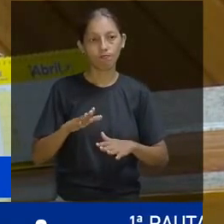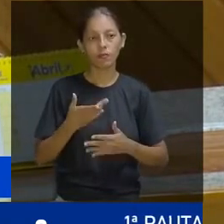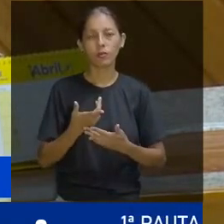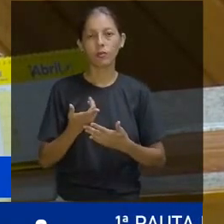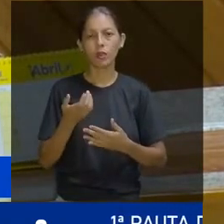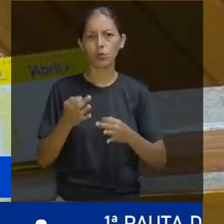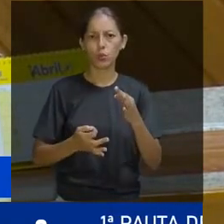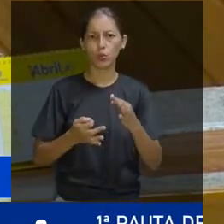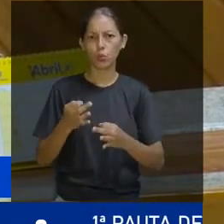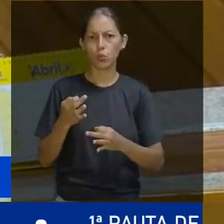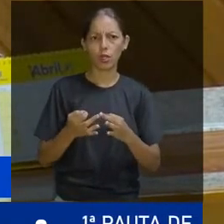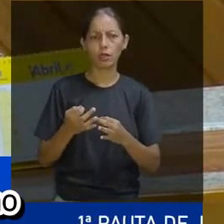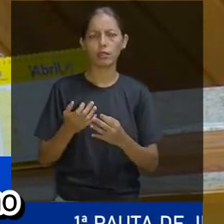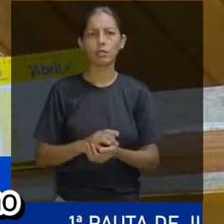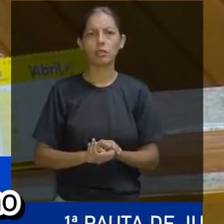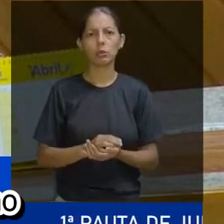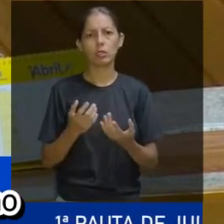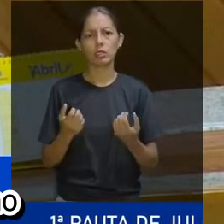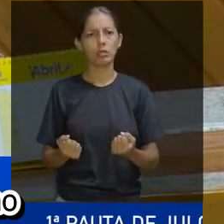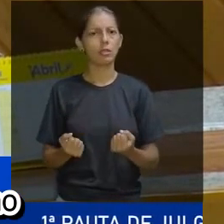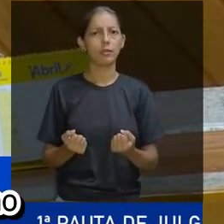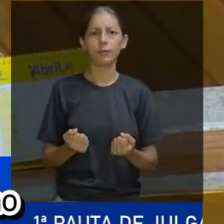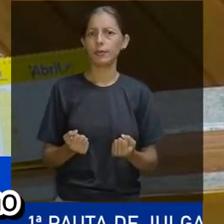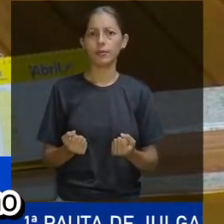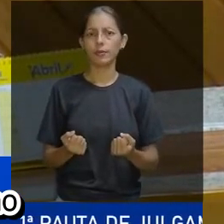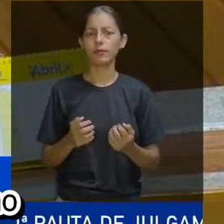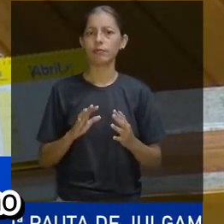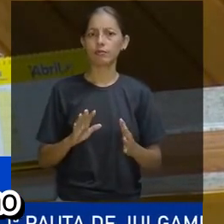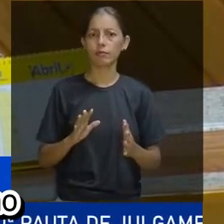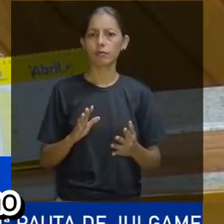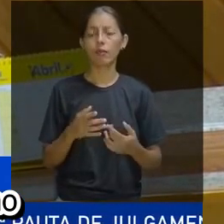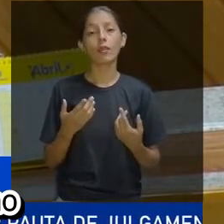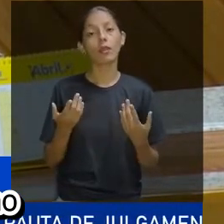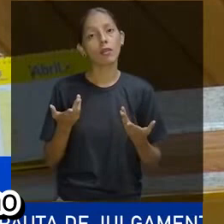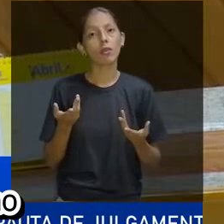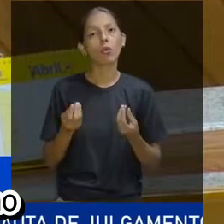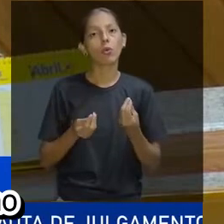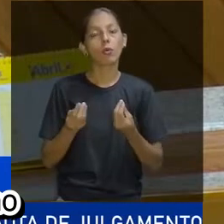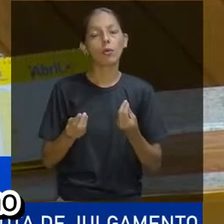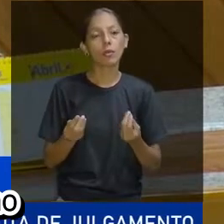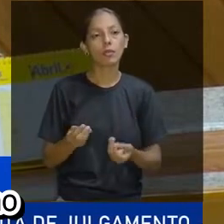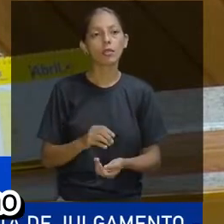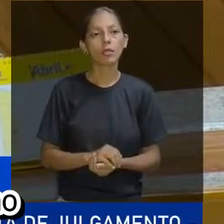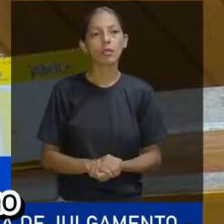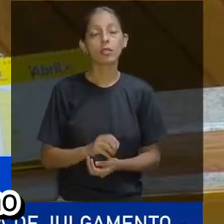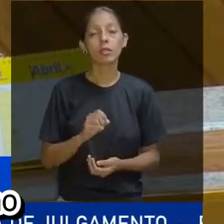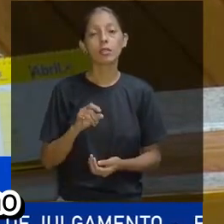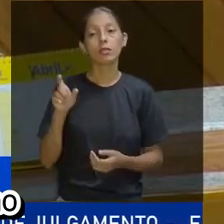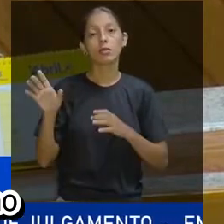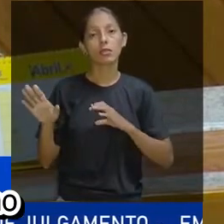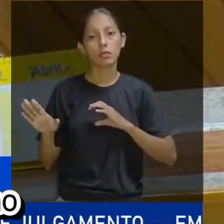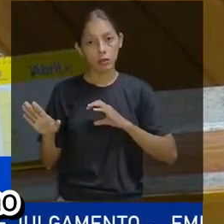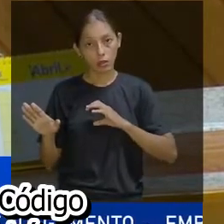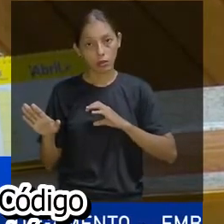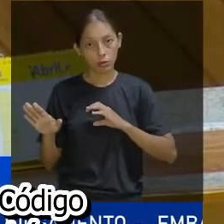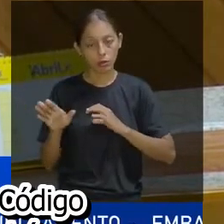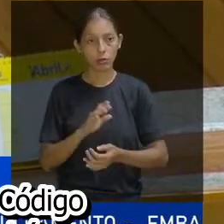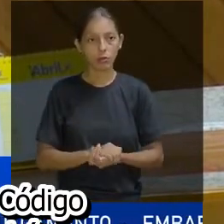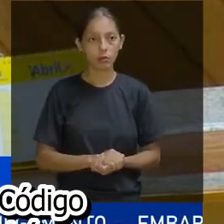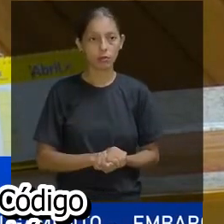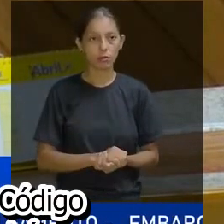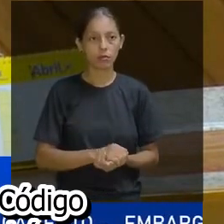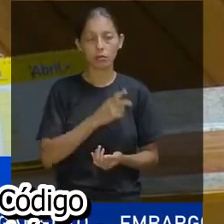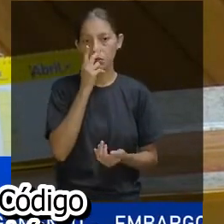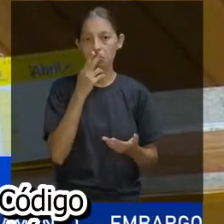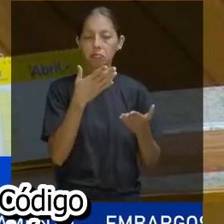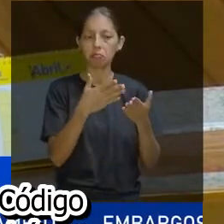enfrentar o mérito de julgar improcedente, para a parte que está argumentando essa nulidade, não vai ter nenhum prejuízo, ao contrário,